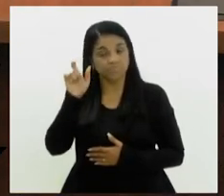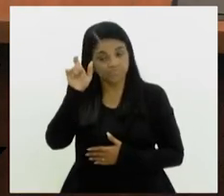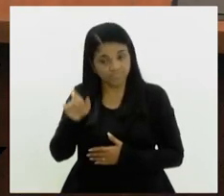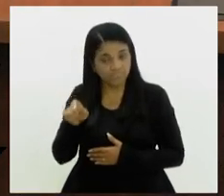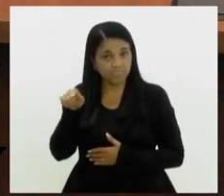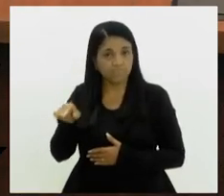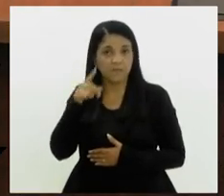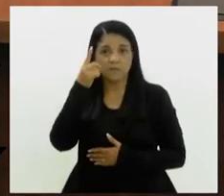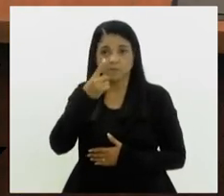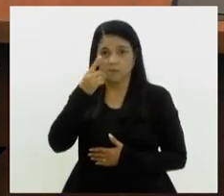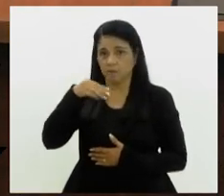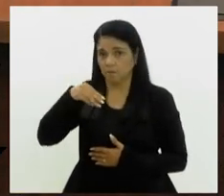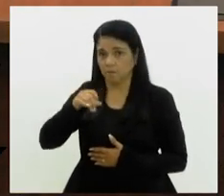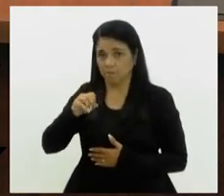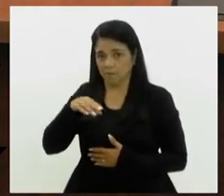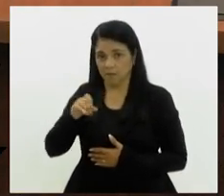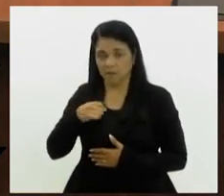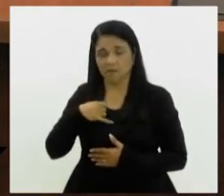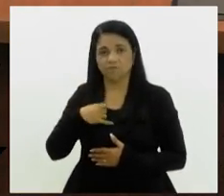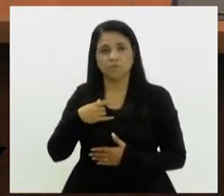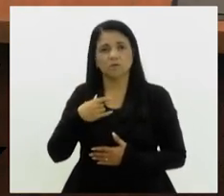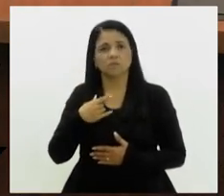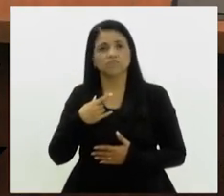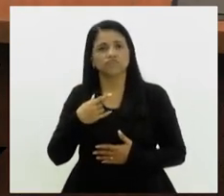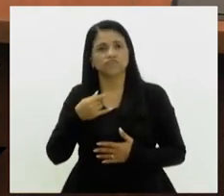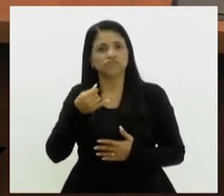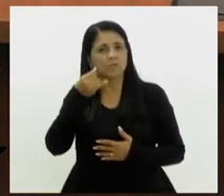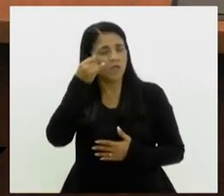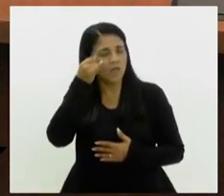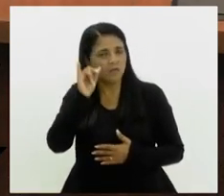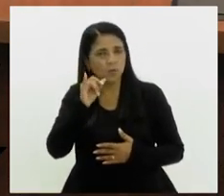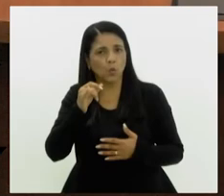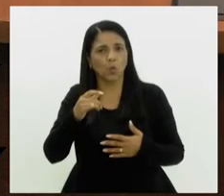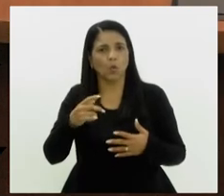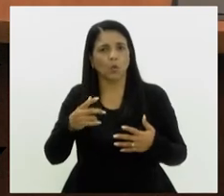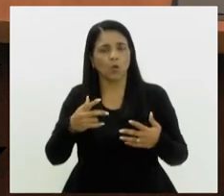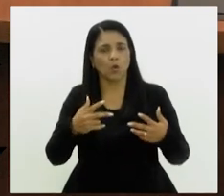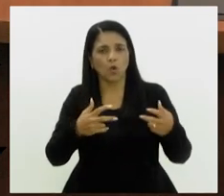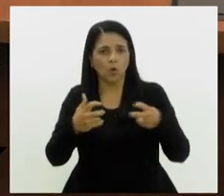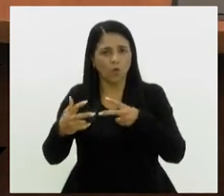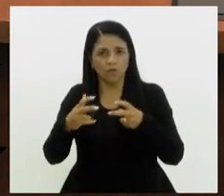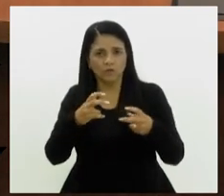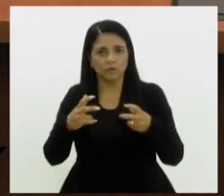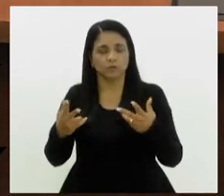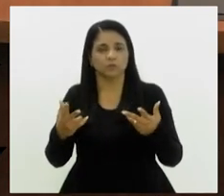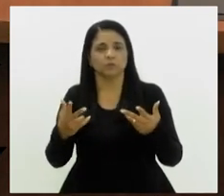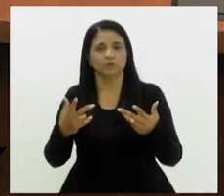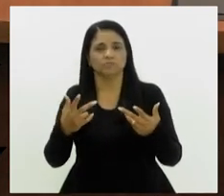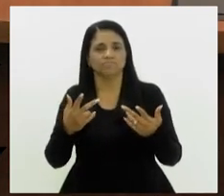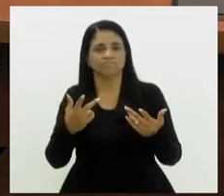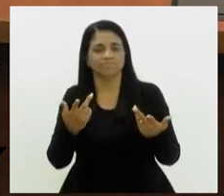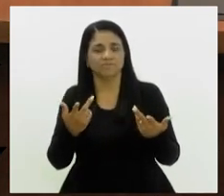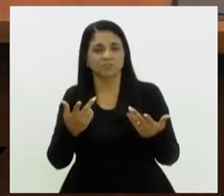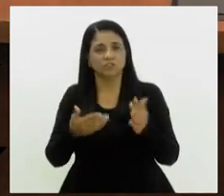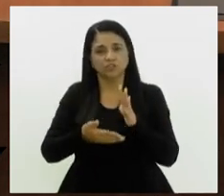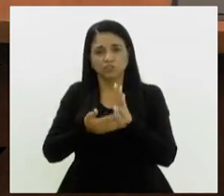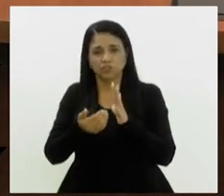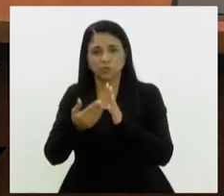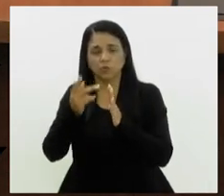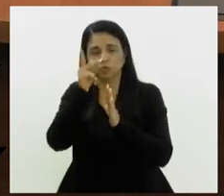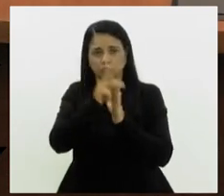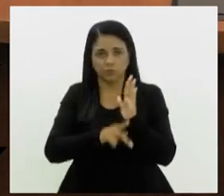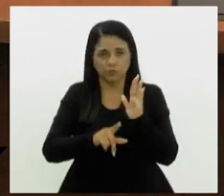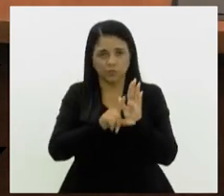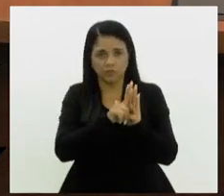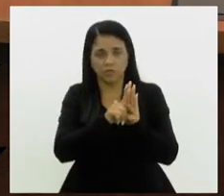buscou evitar um conflito entre as proposições, retirou aquilo que os projetos tinham